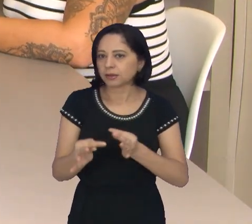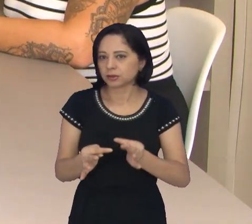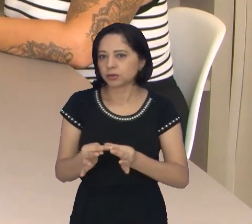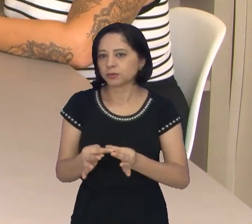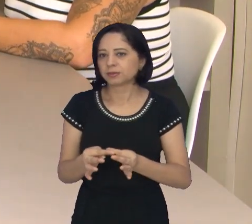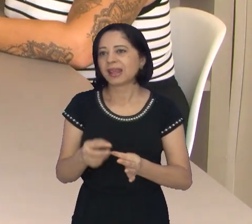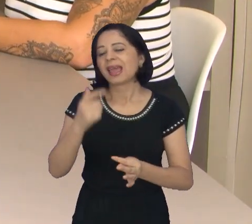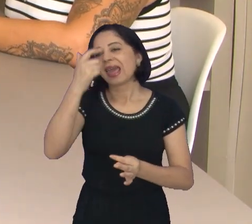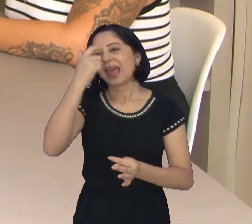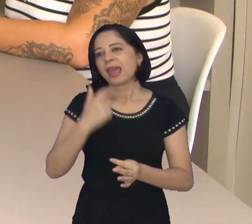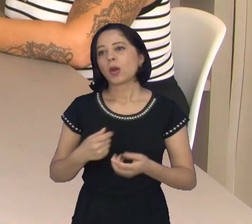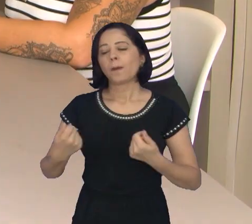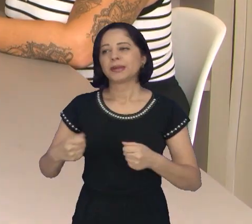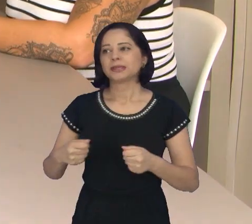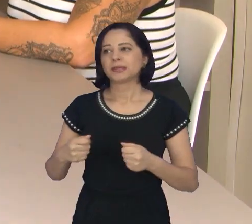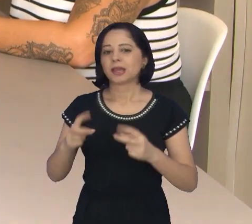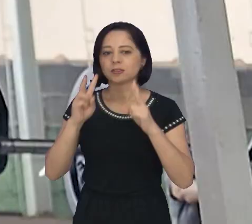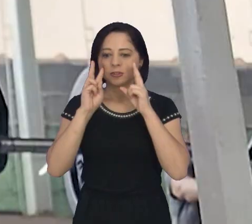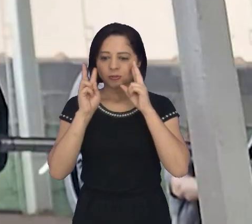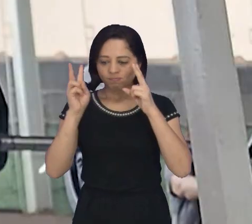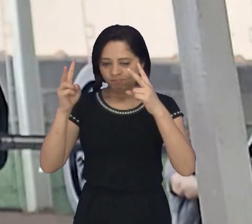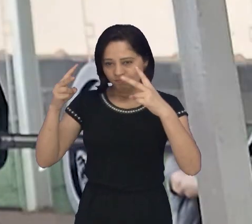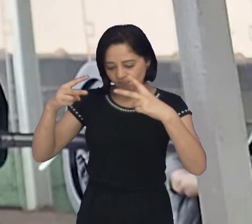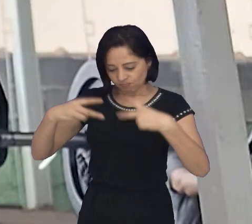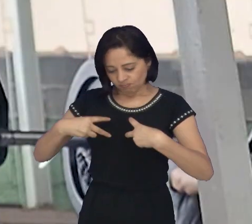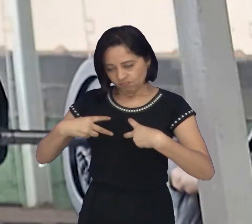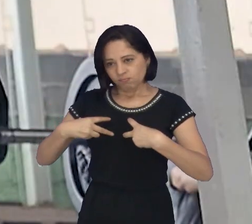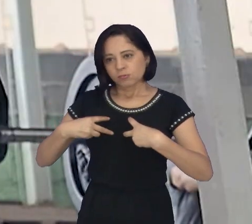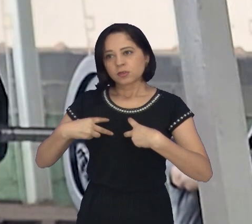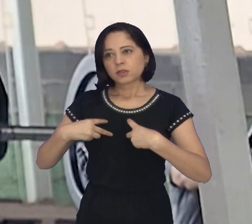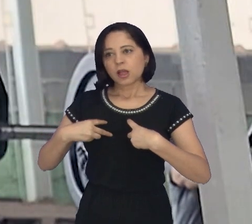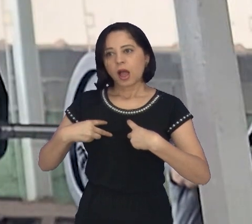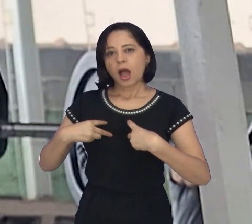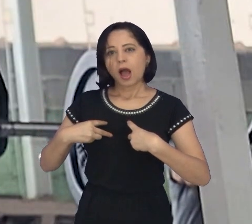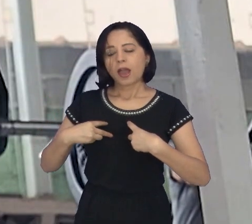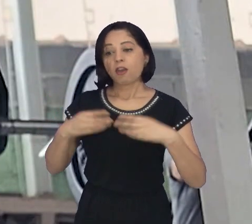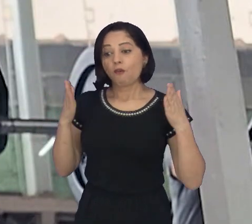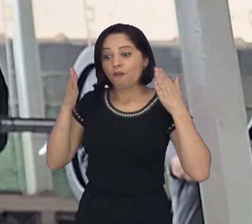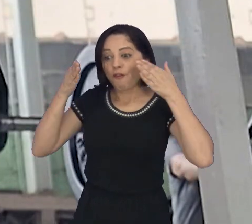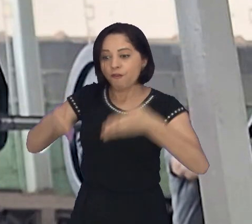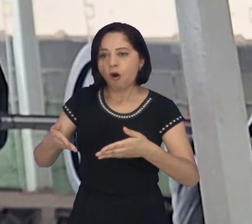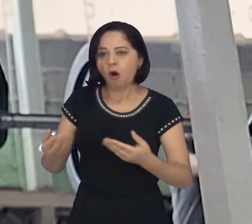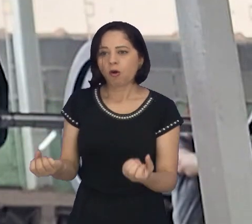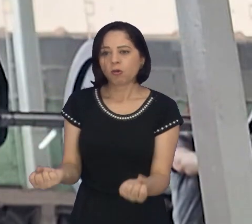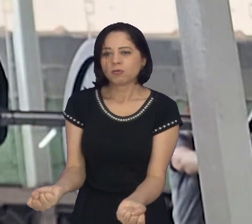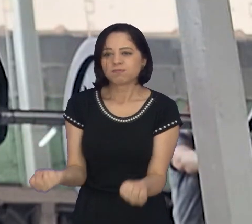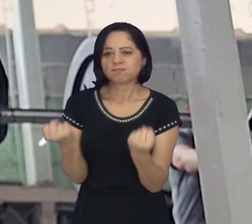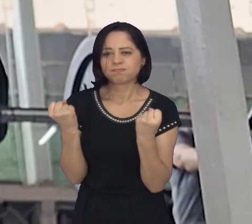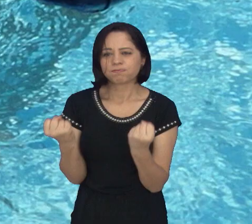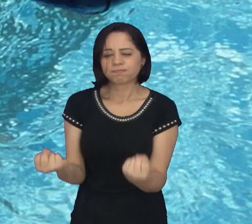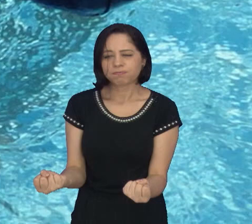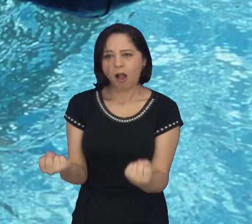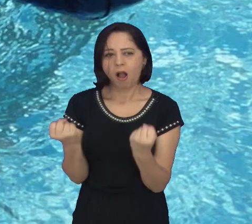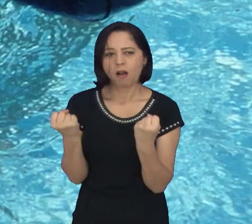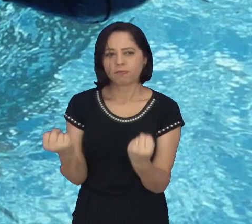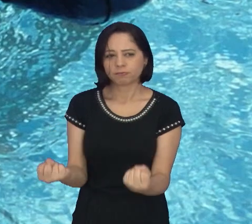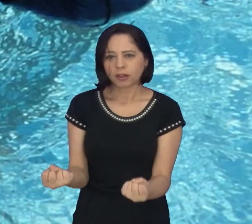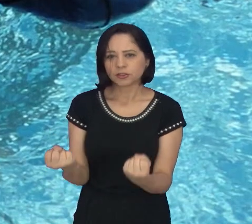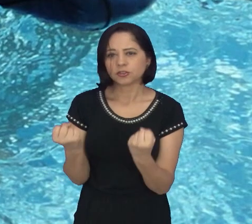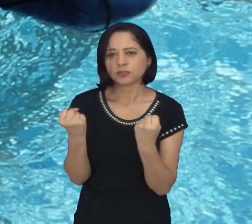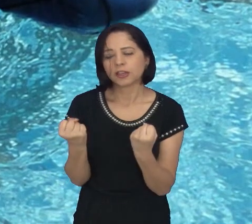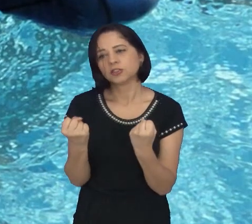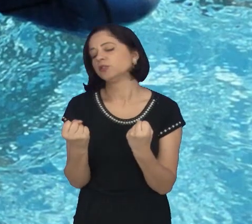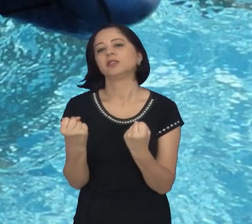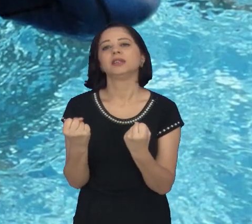eu precisei olhar para mim. E eu me joguei nos exercícios físicos, né, com orientação médica. Eu passei